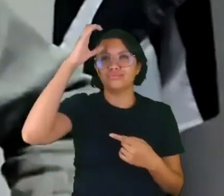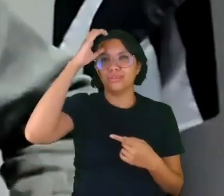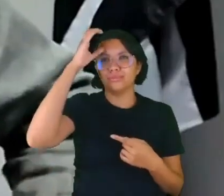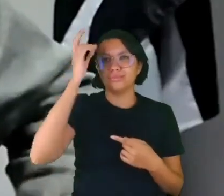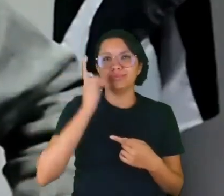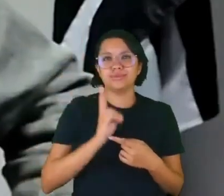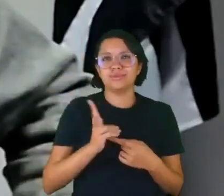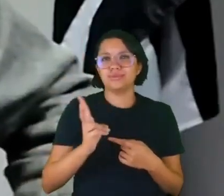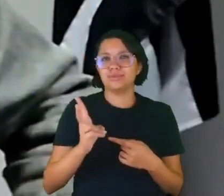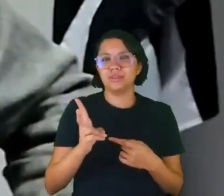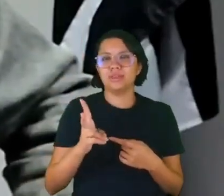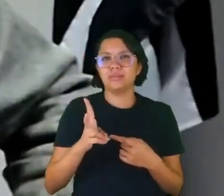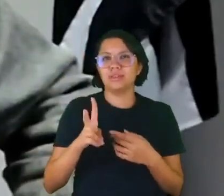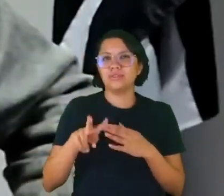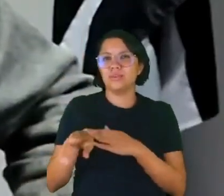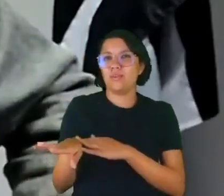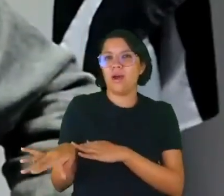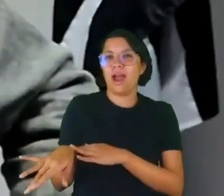de fora, né?